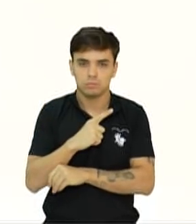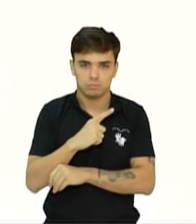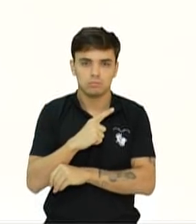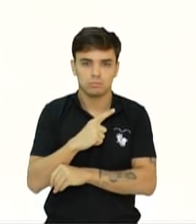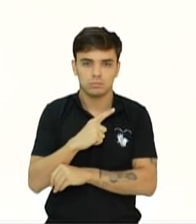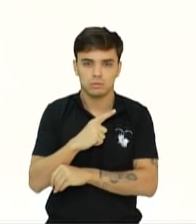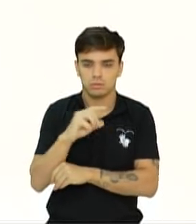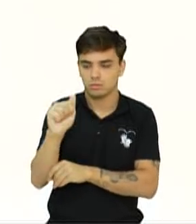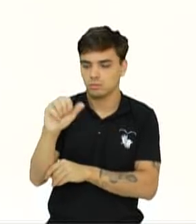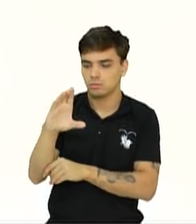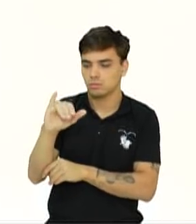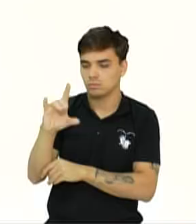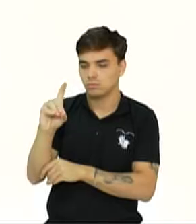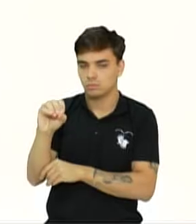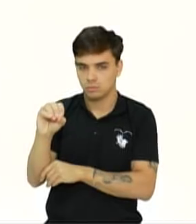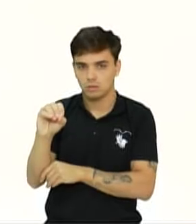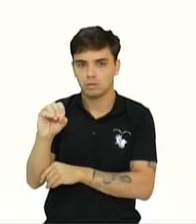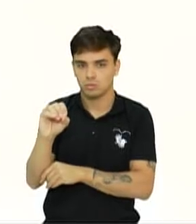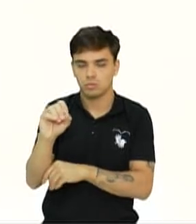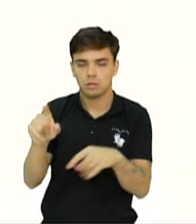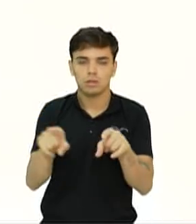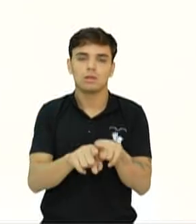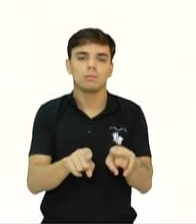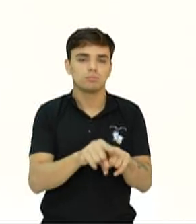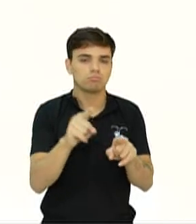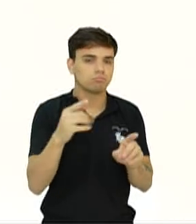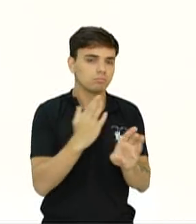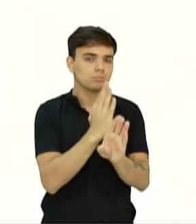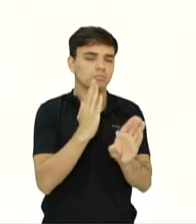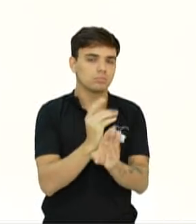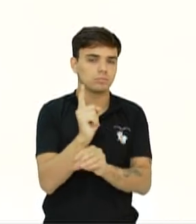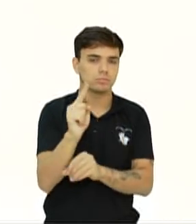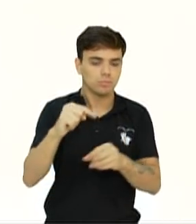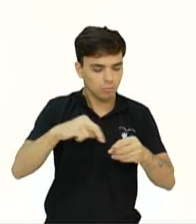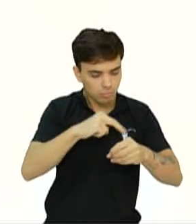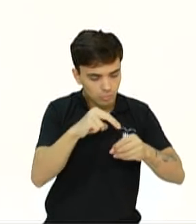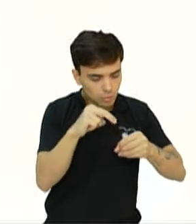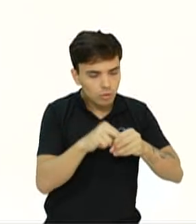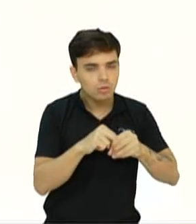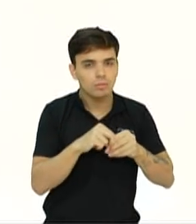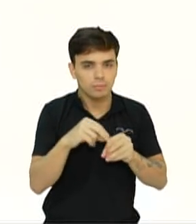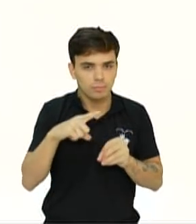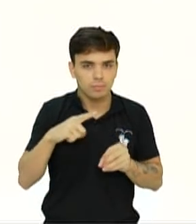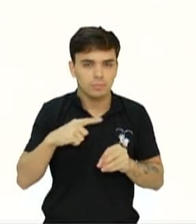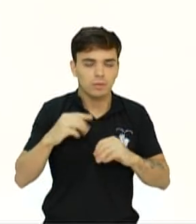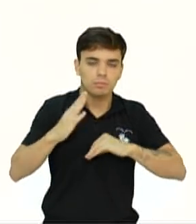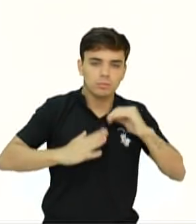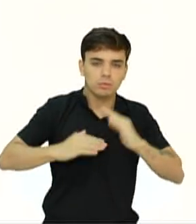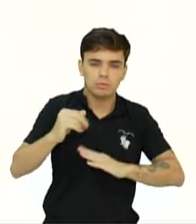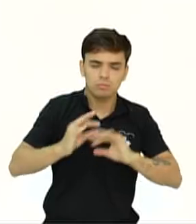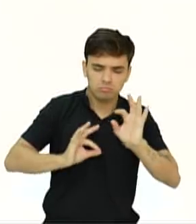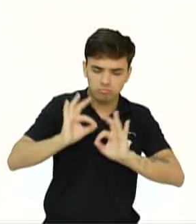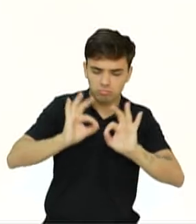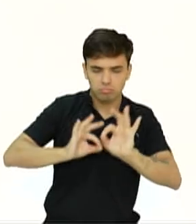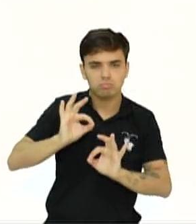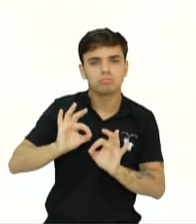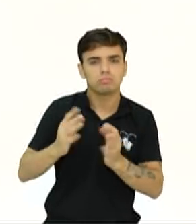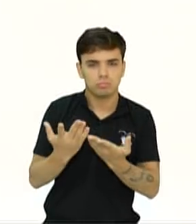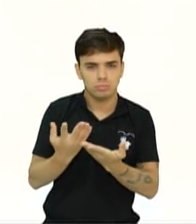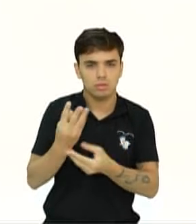o ácido ribonucleico, mas também é essa parte que vai formar uma organela celular muito